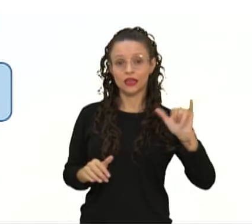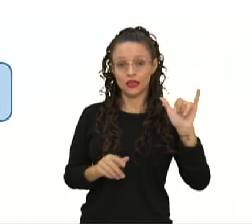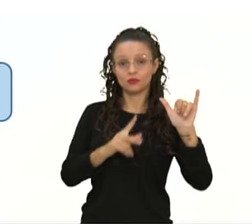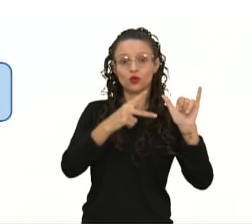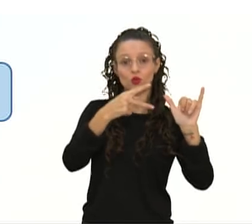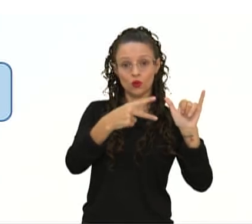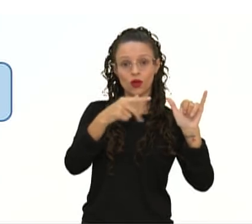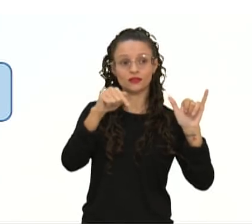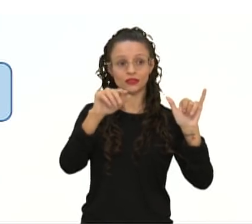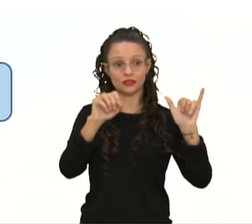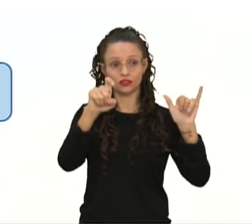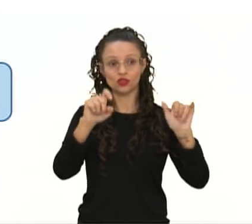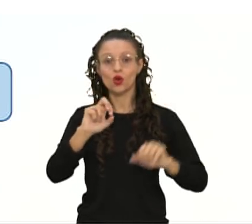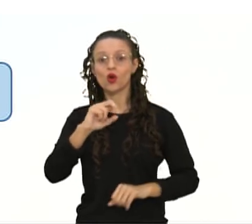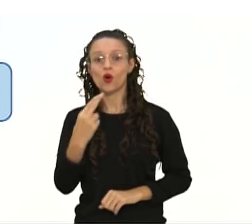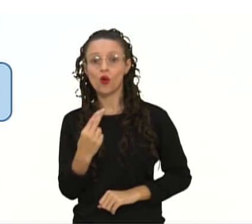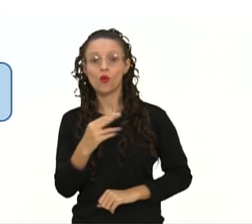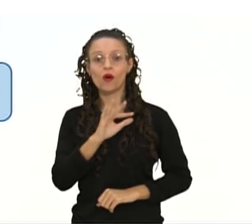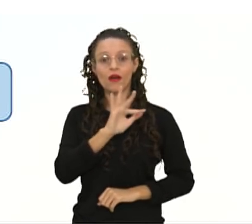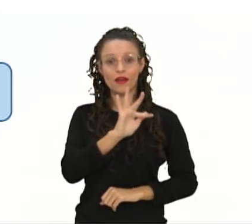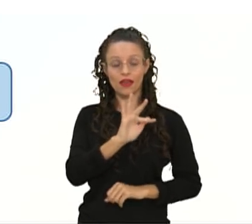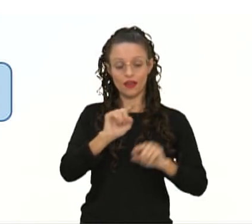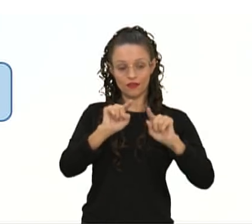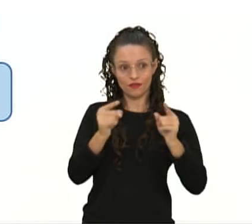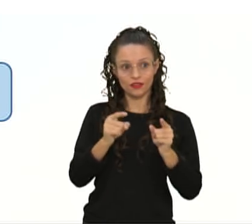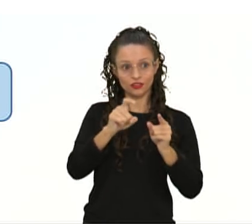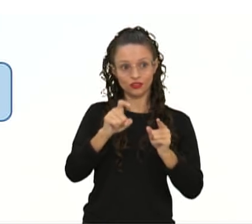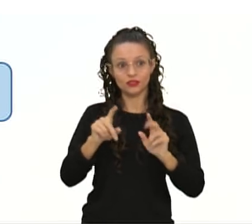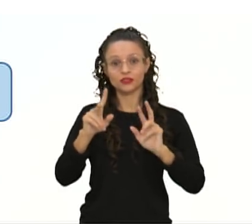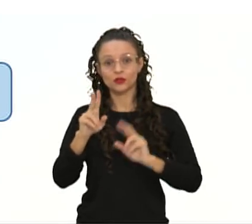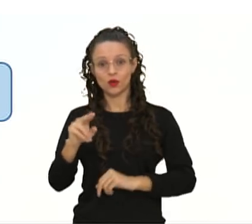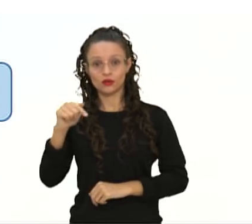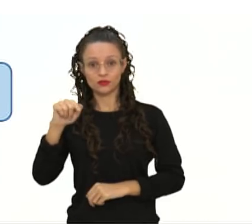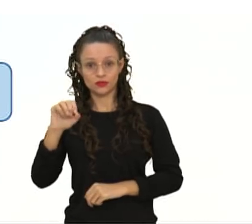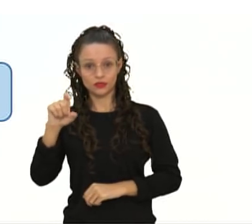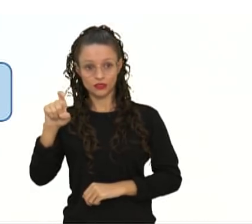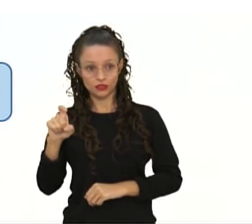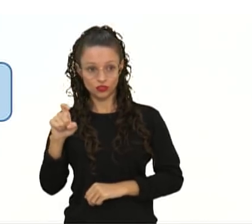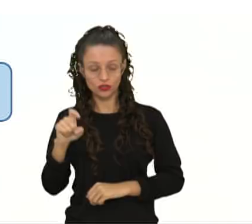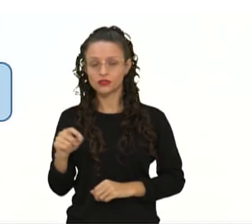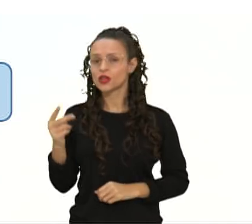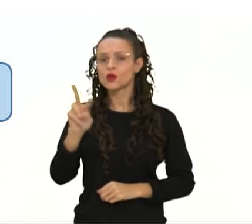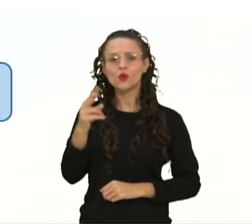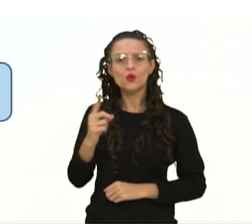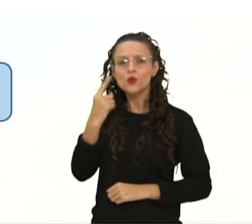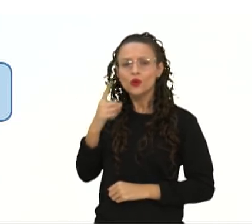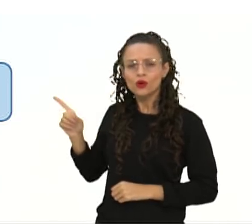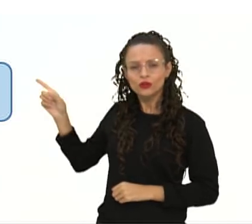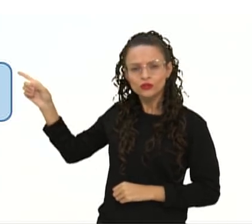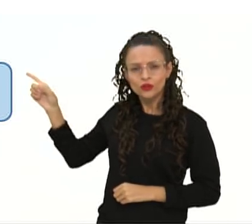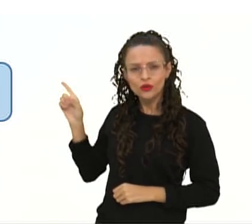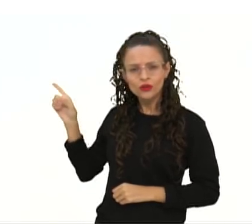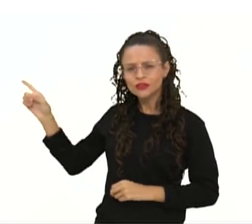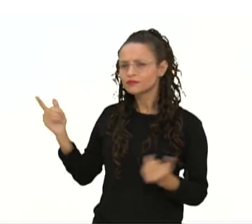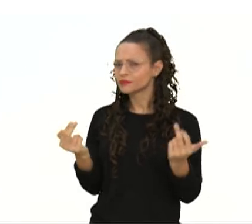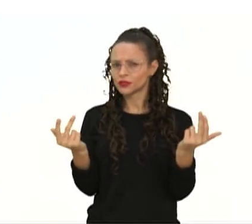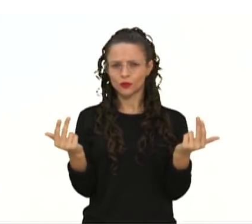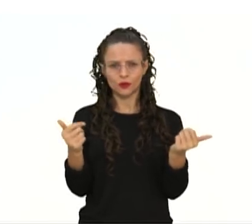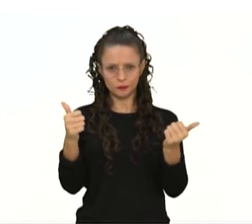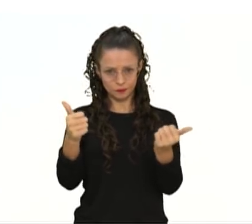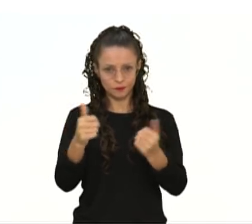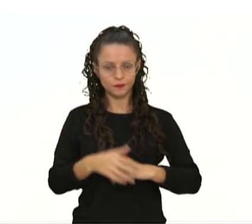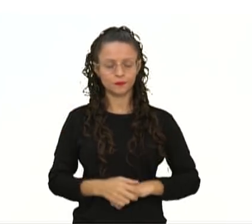70x ou f de x igual a 70x, beleza? O y ou f de x dá no mesmo,